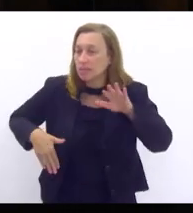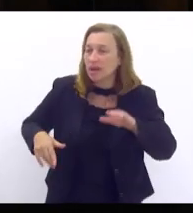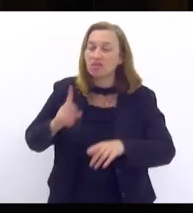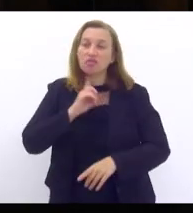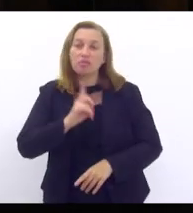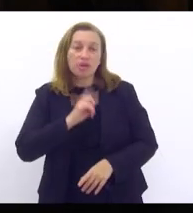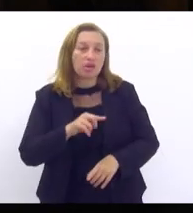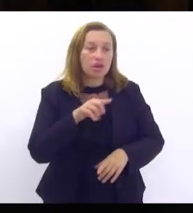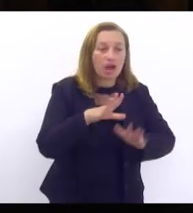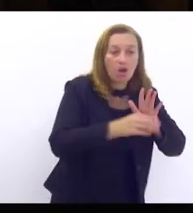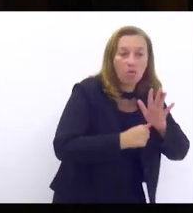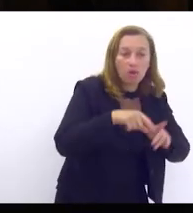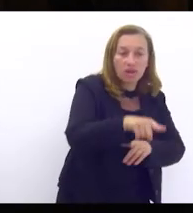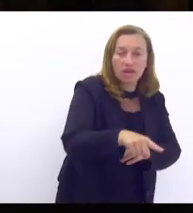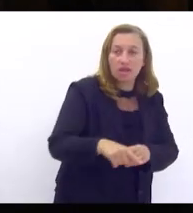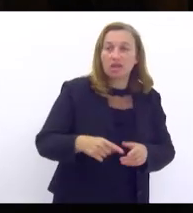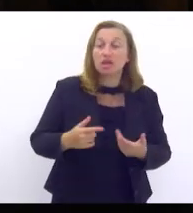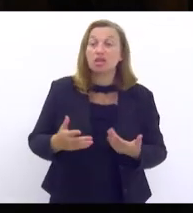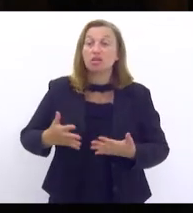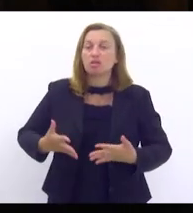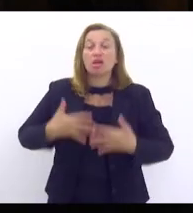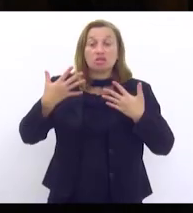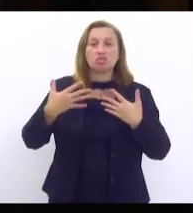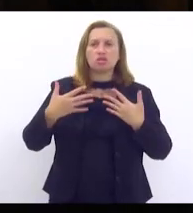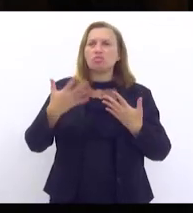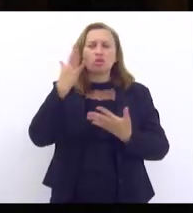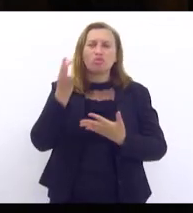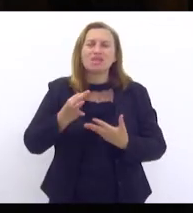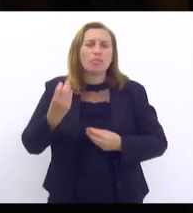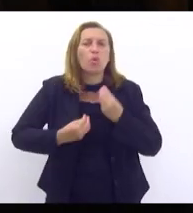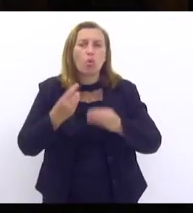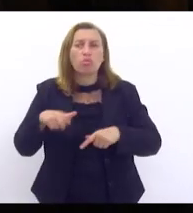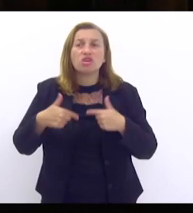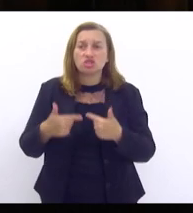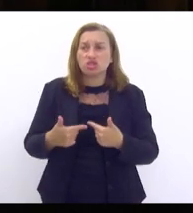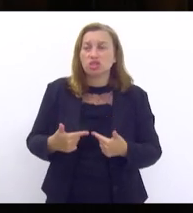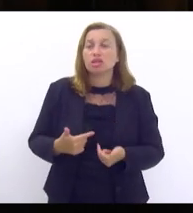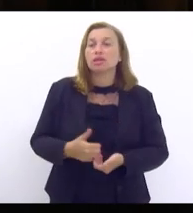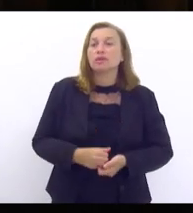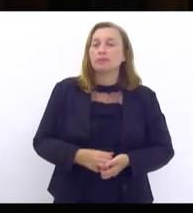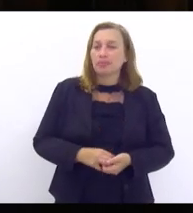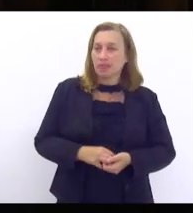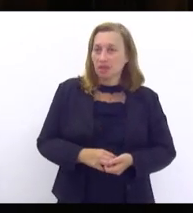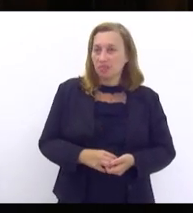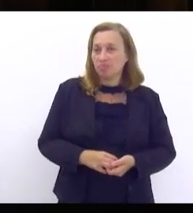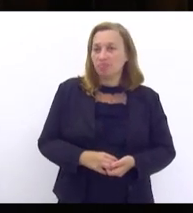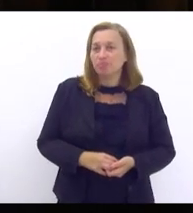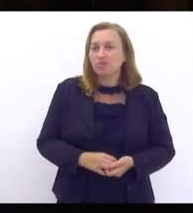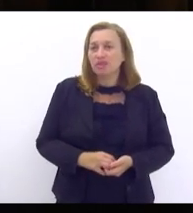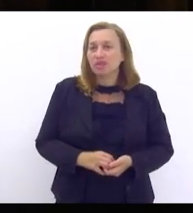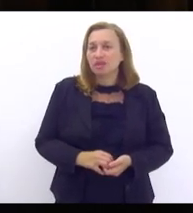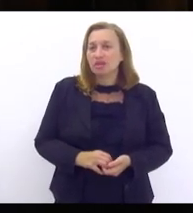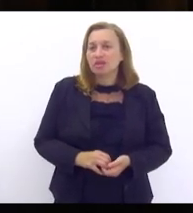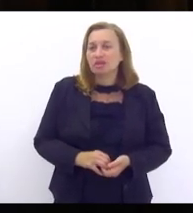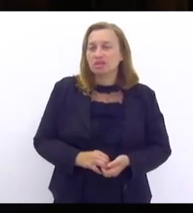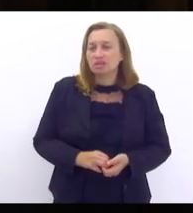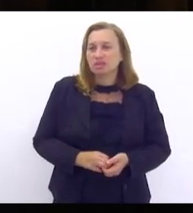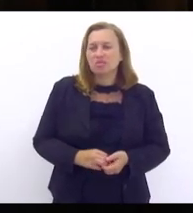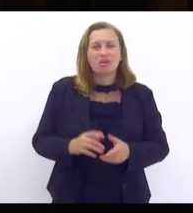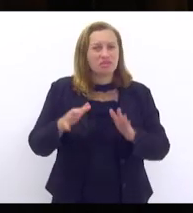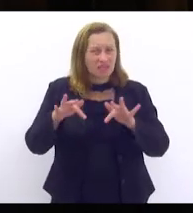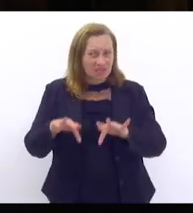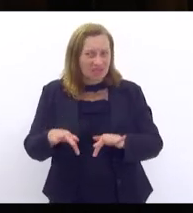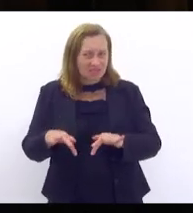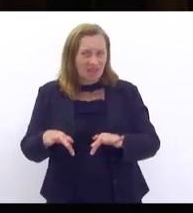É assustador, deputado. Então a gente já não sabe como agir. E aí a gente para